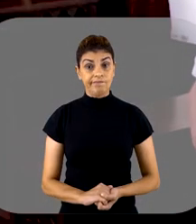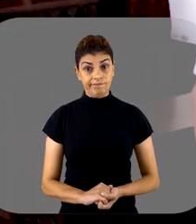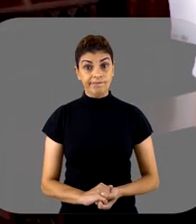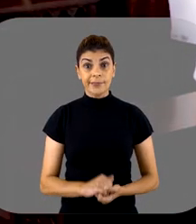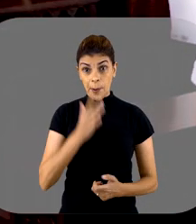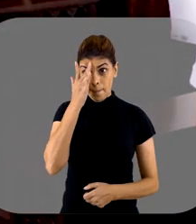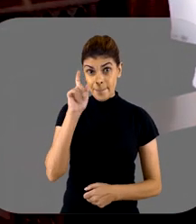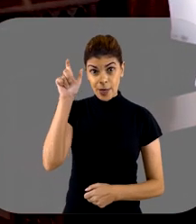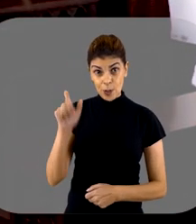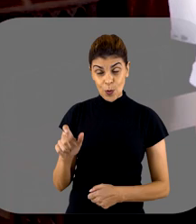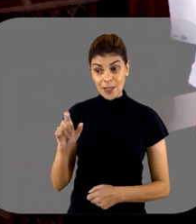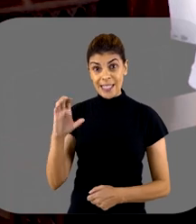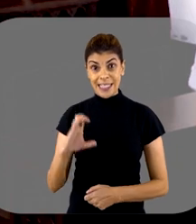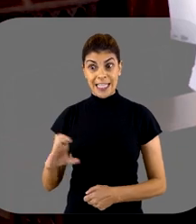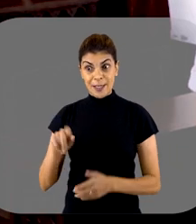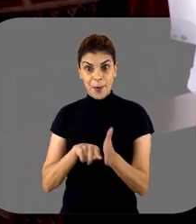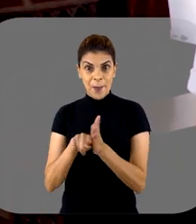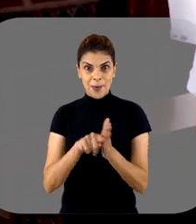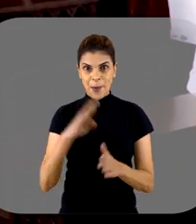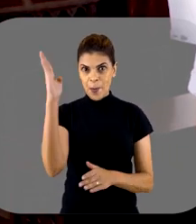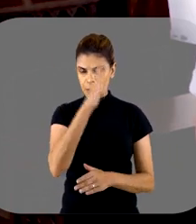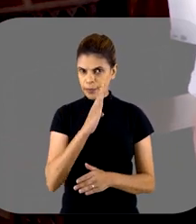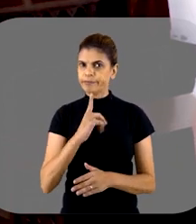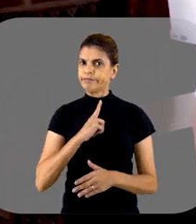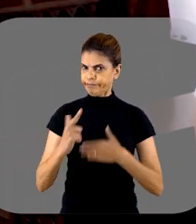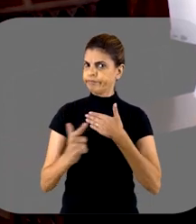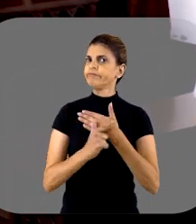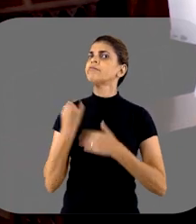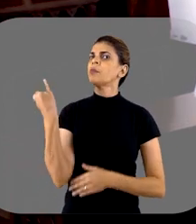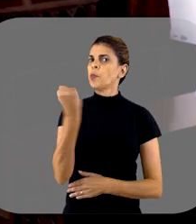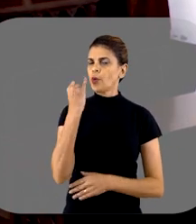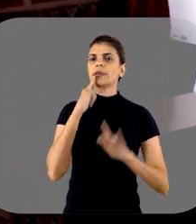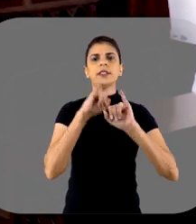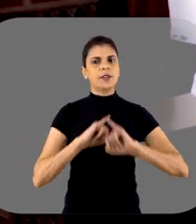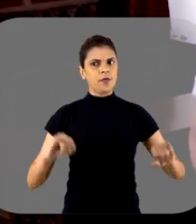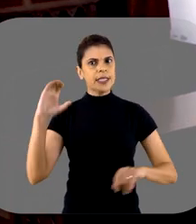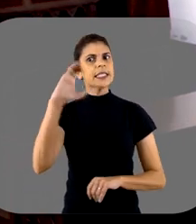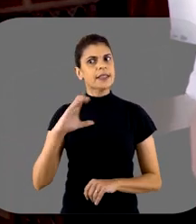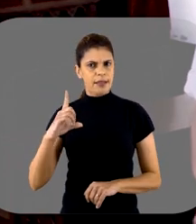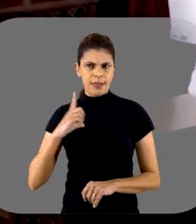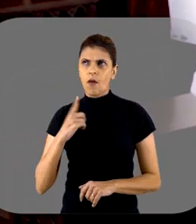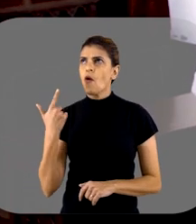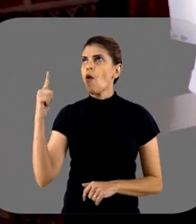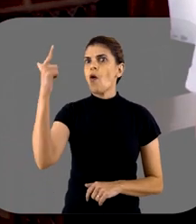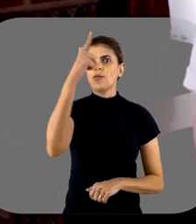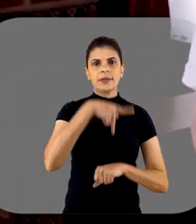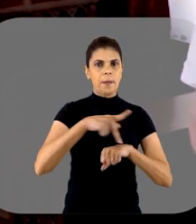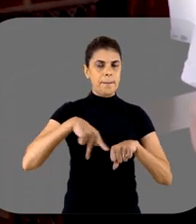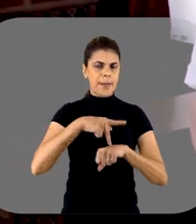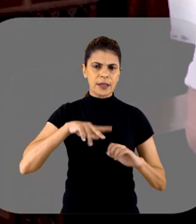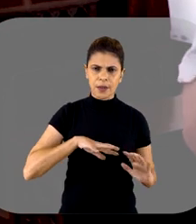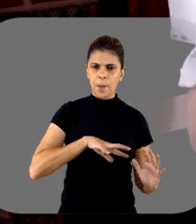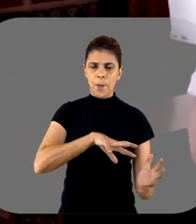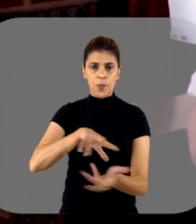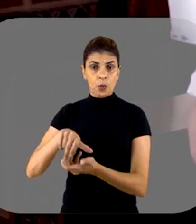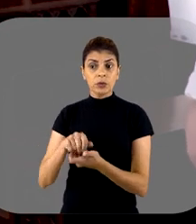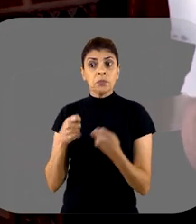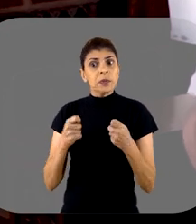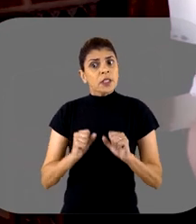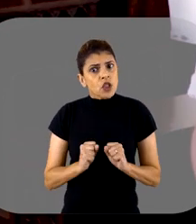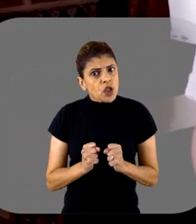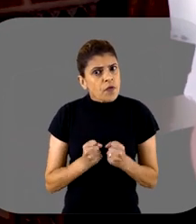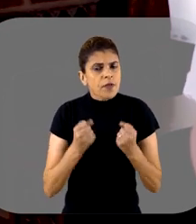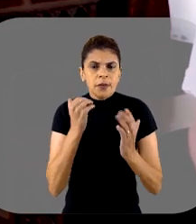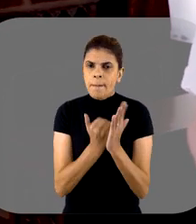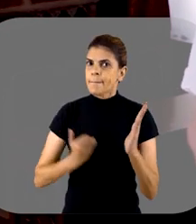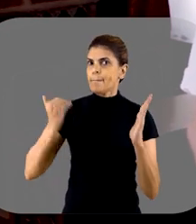Bem, os cientistas, os pesquisadores brasileiros têm um papel muito importante na divulgação da ciência, como tem em todos os países do mundo. Mas precisamos fazer um